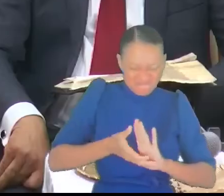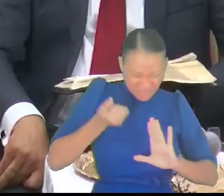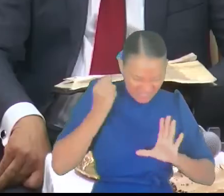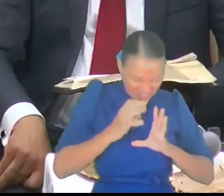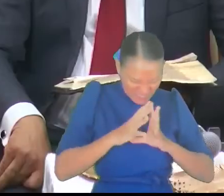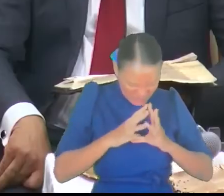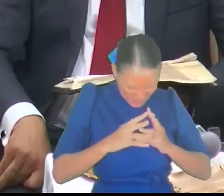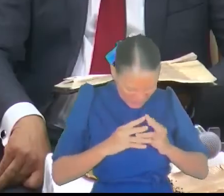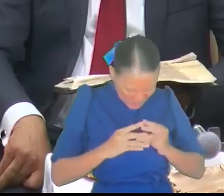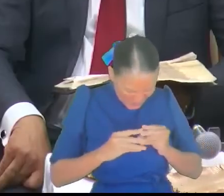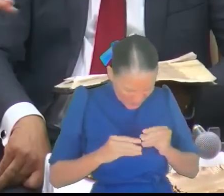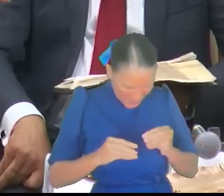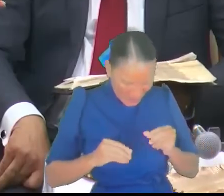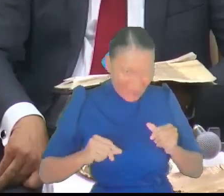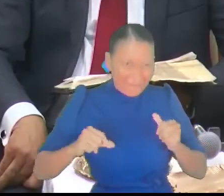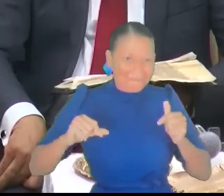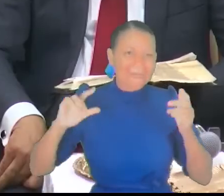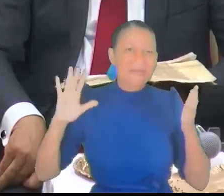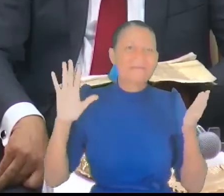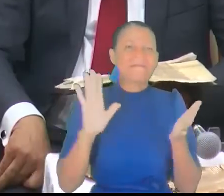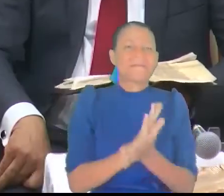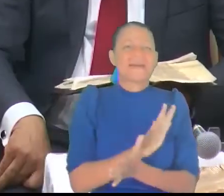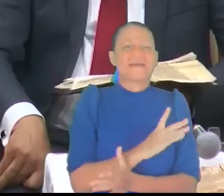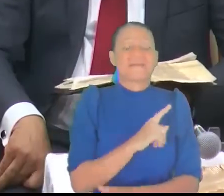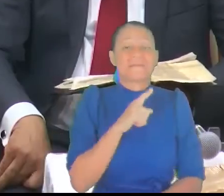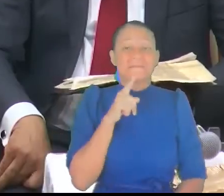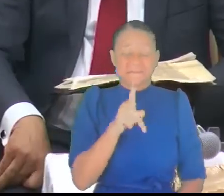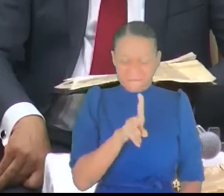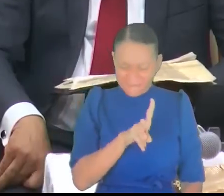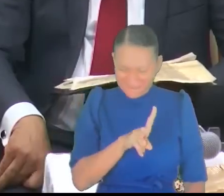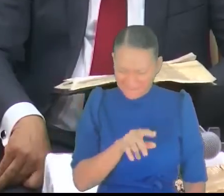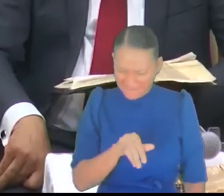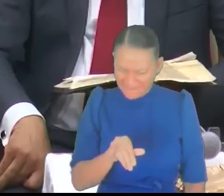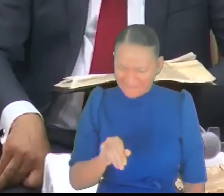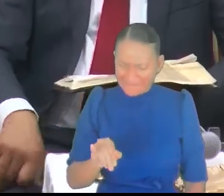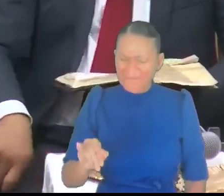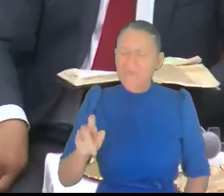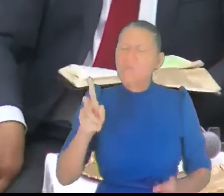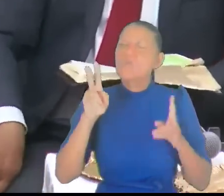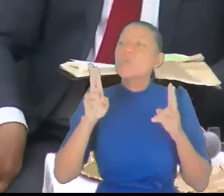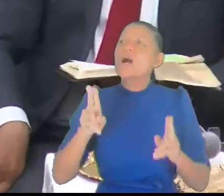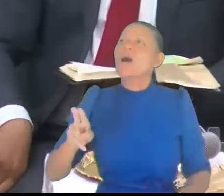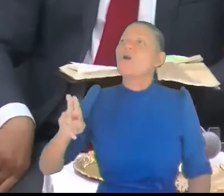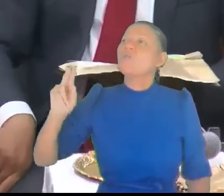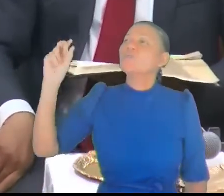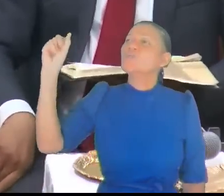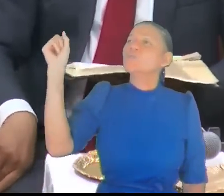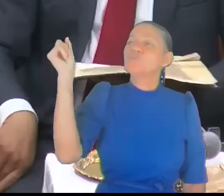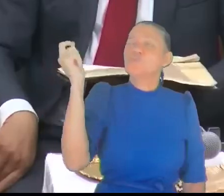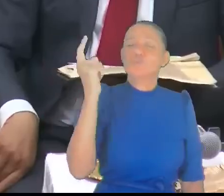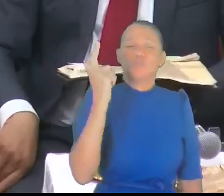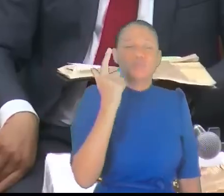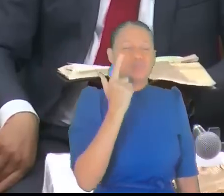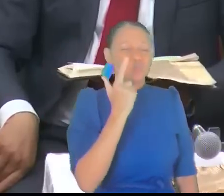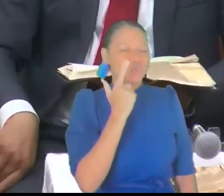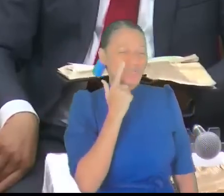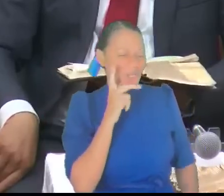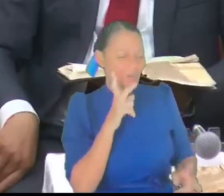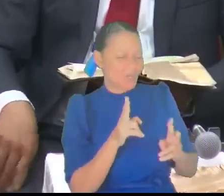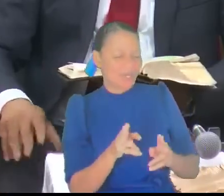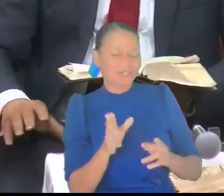vai desaparecer e você vai ficar como o sol, como